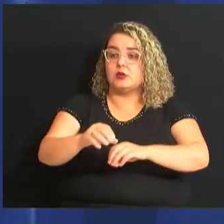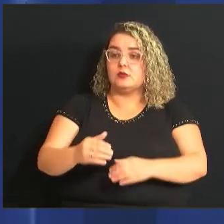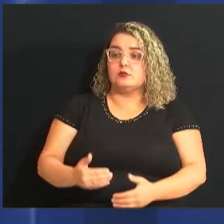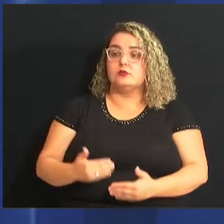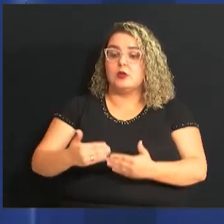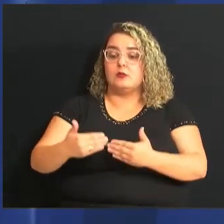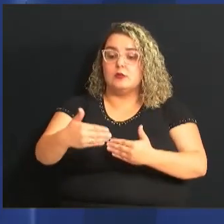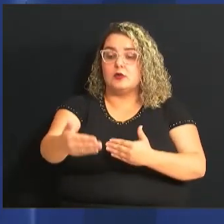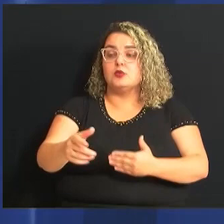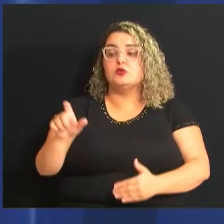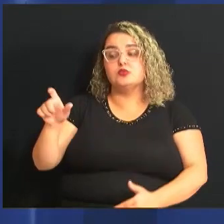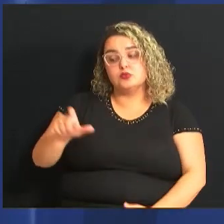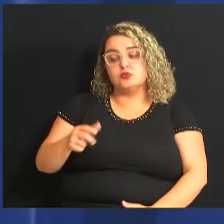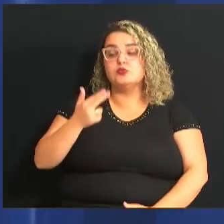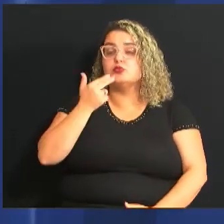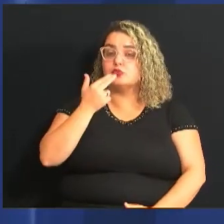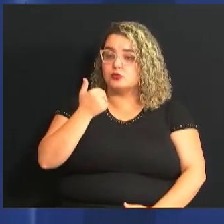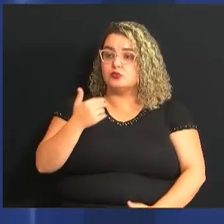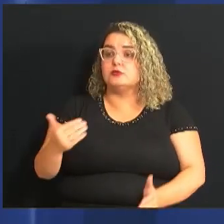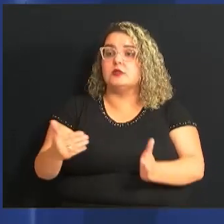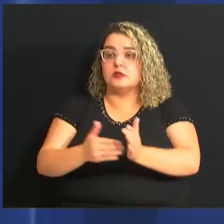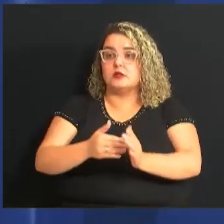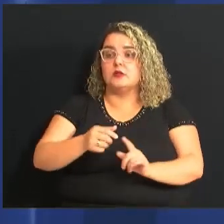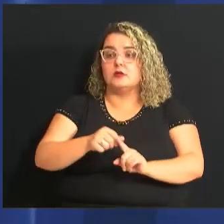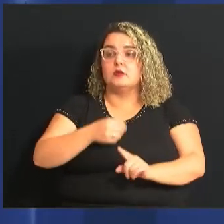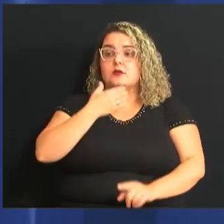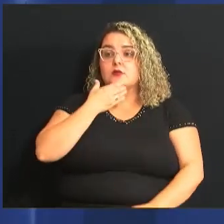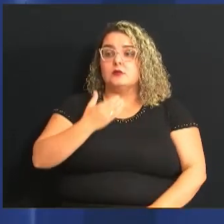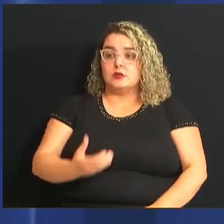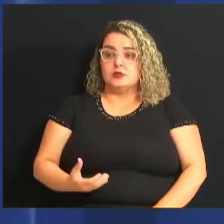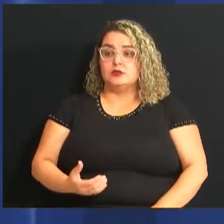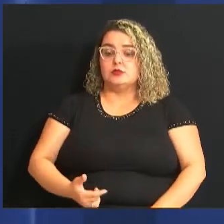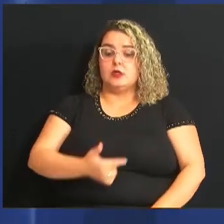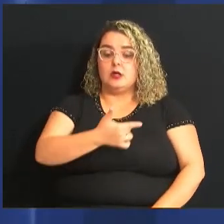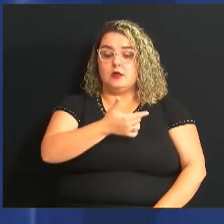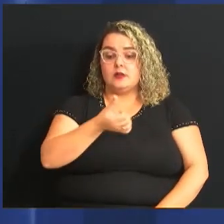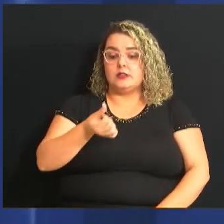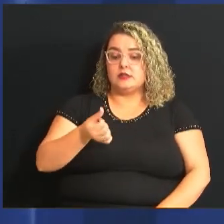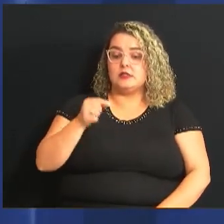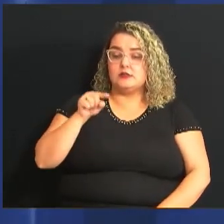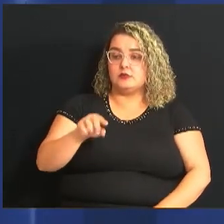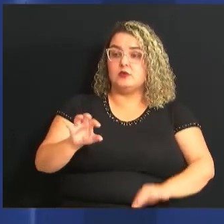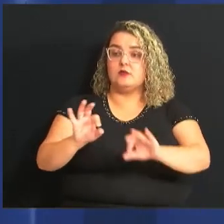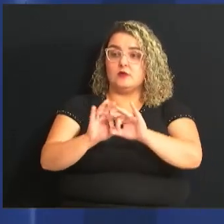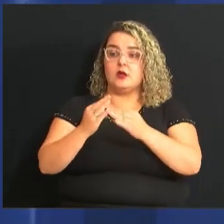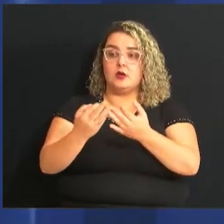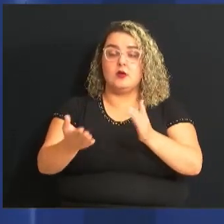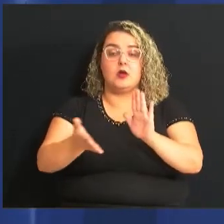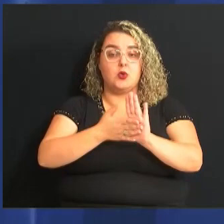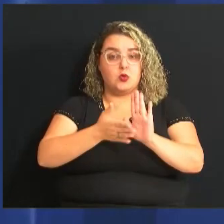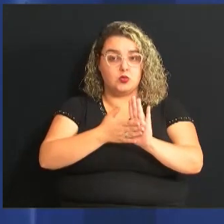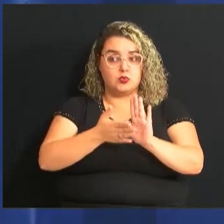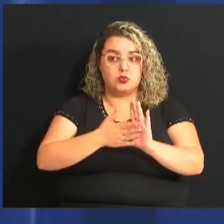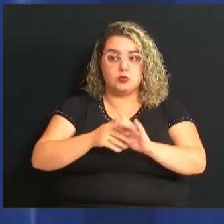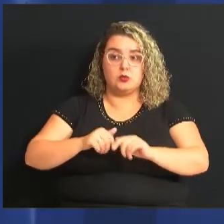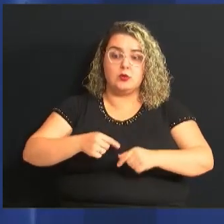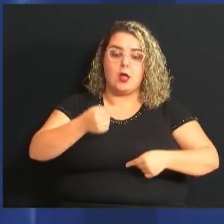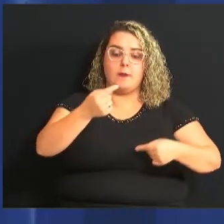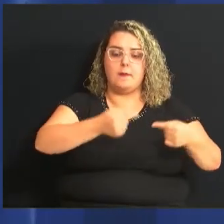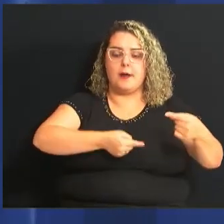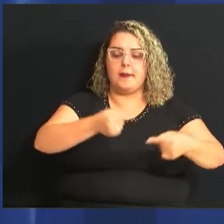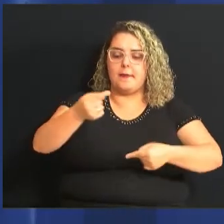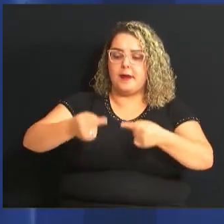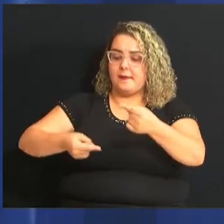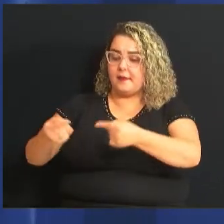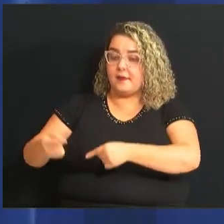cartão Nutrir até dezembro para 26 mil famílias. As propostas foram amplamente